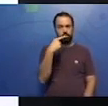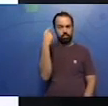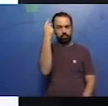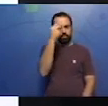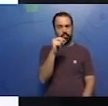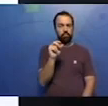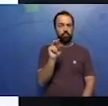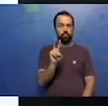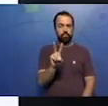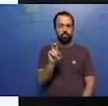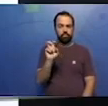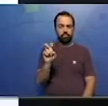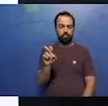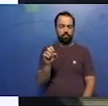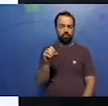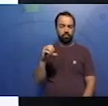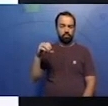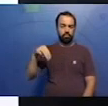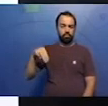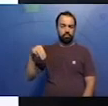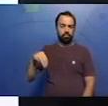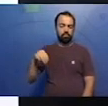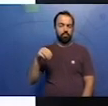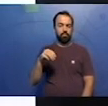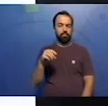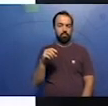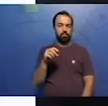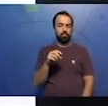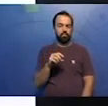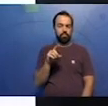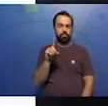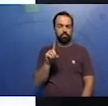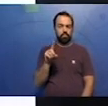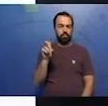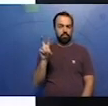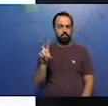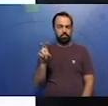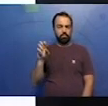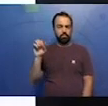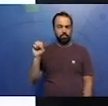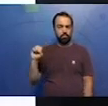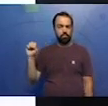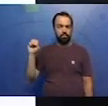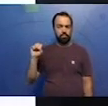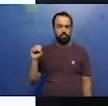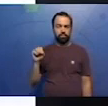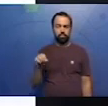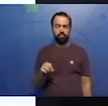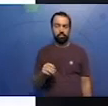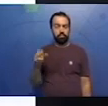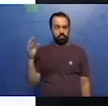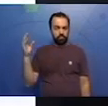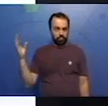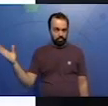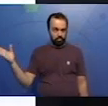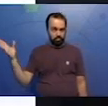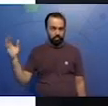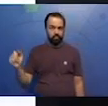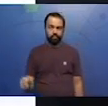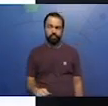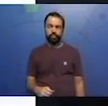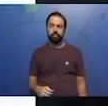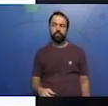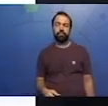minutos e 15 segundos. Continuando. Neste outro relógio, o ponteiro das